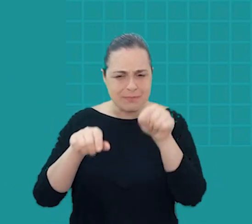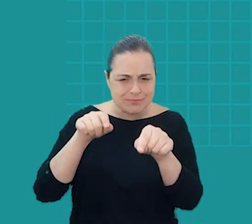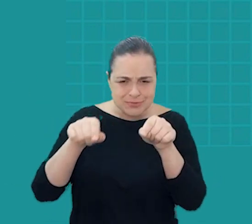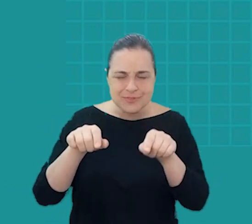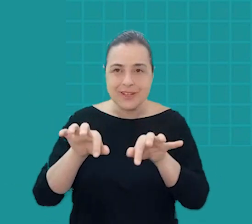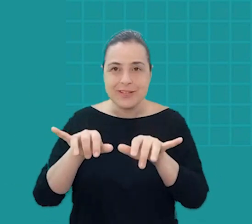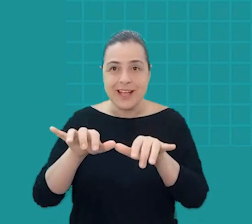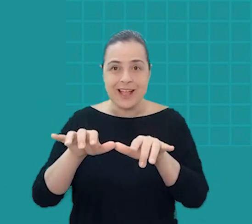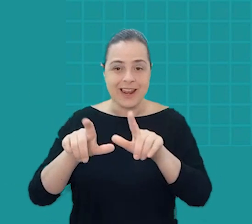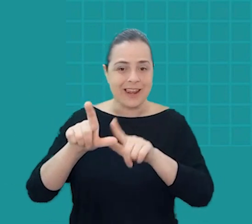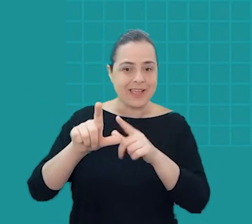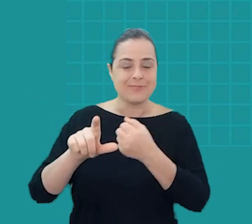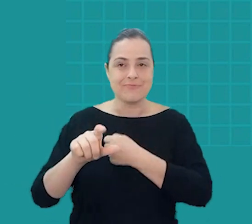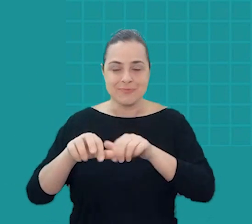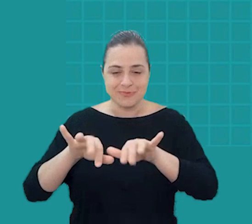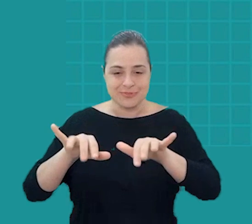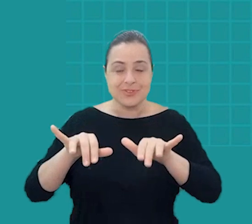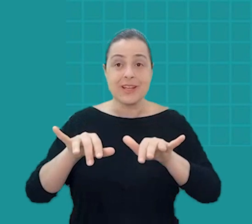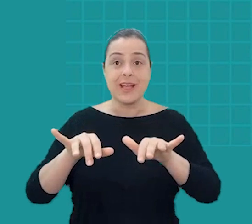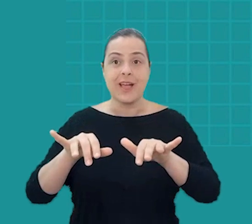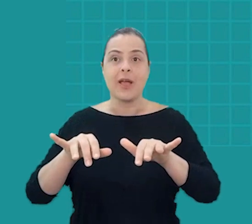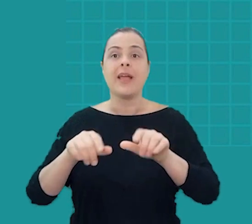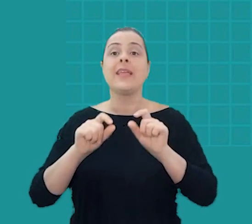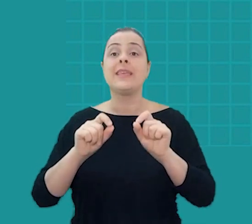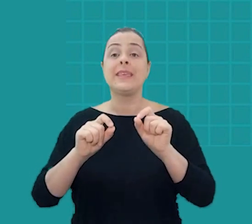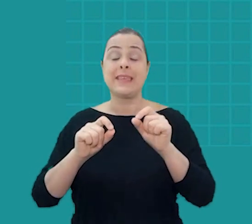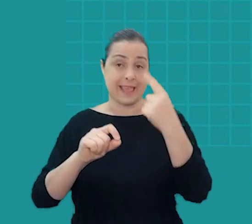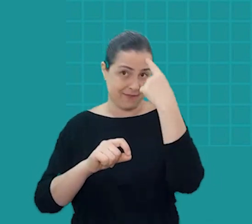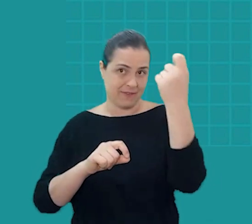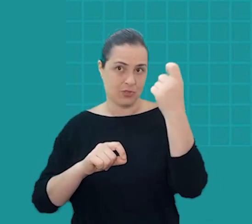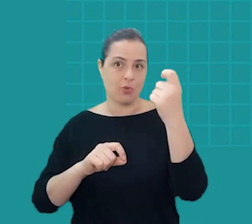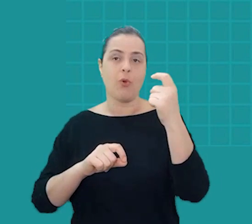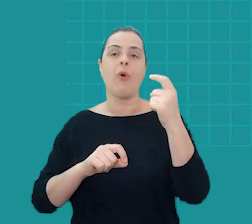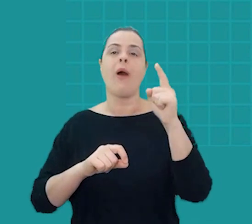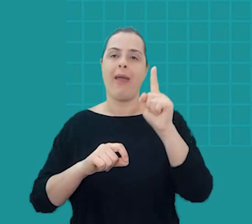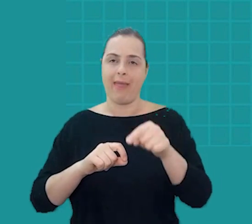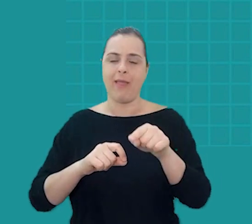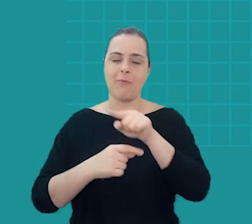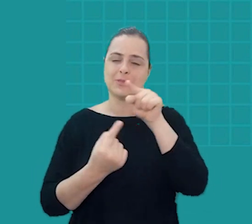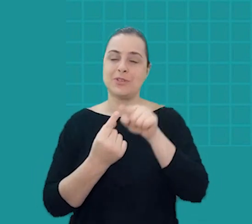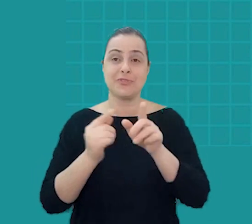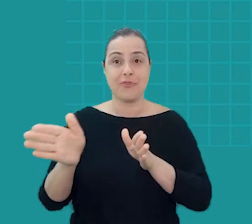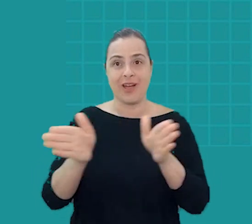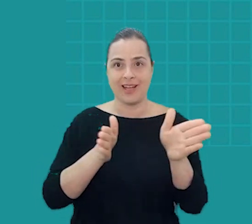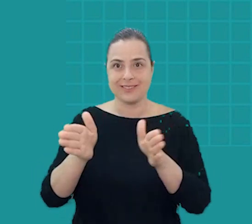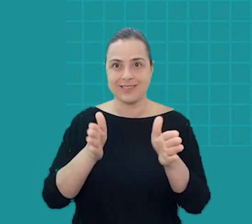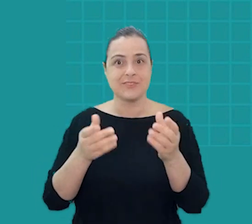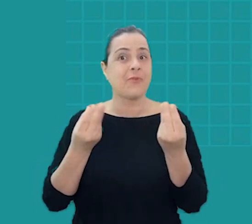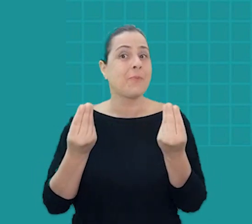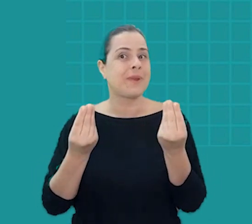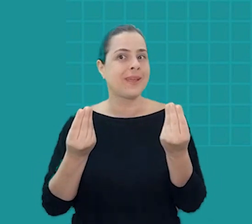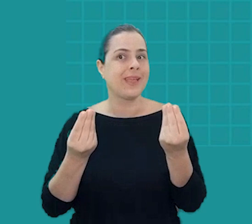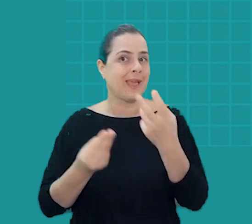uma ficha muito importante. Sem apoio cultural, sem acesso